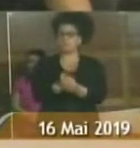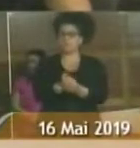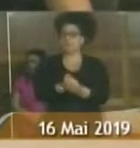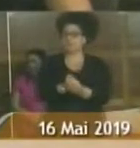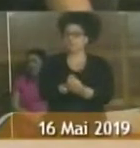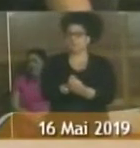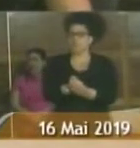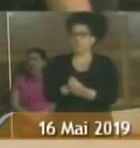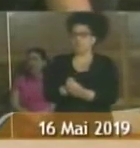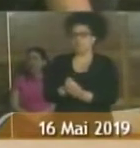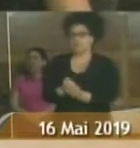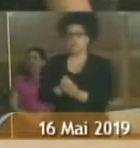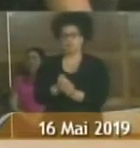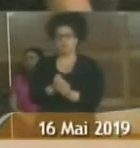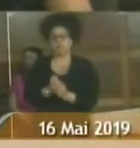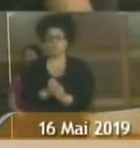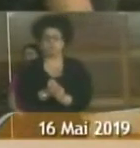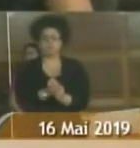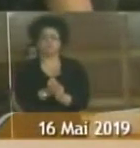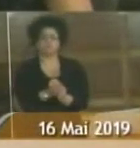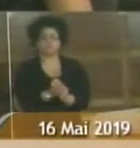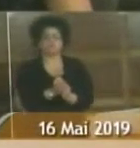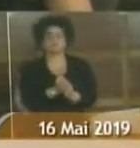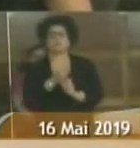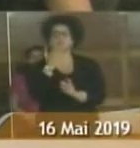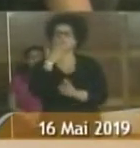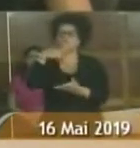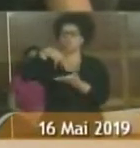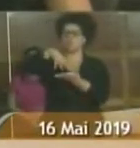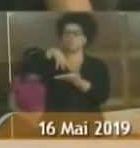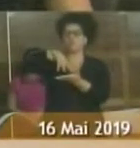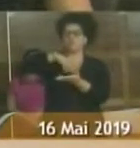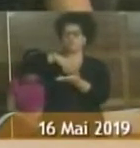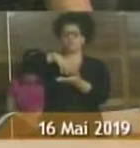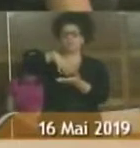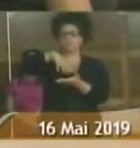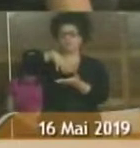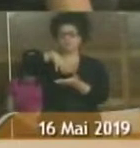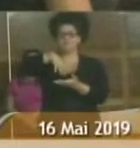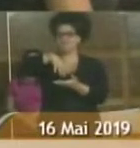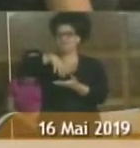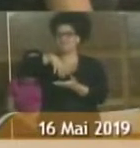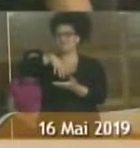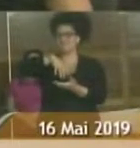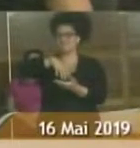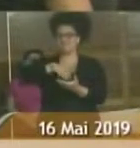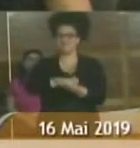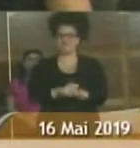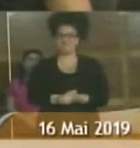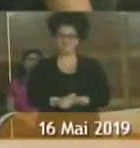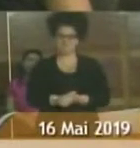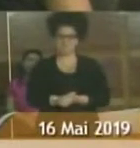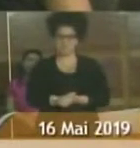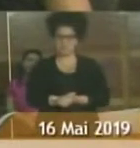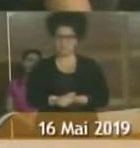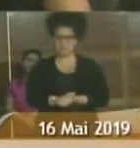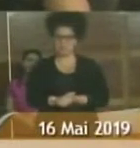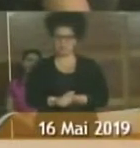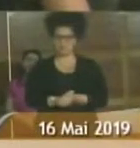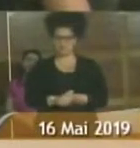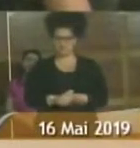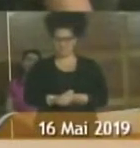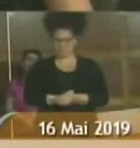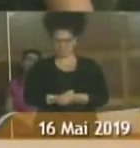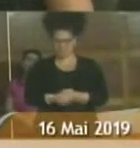1132/2018, de autoria do prefeito municipal, encaminhando em apenso cópia do memorando número 103/2018 da Procuradoria-Geral do município e seus